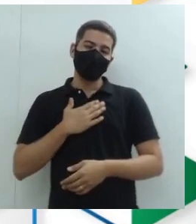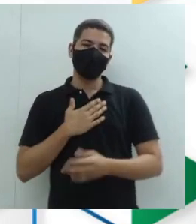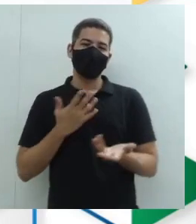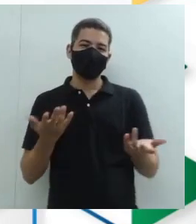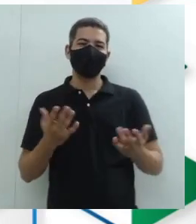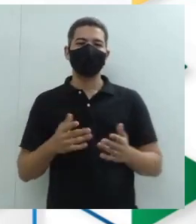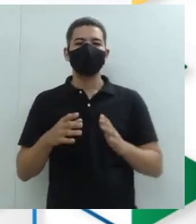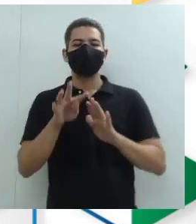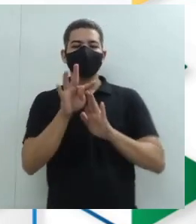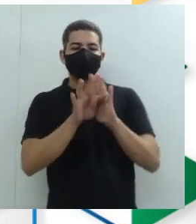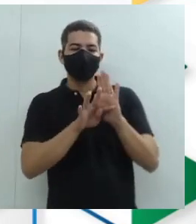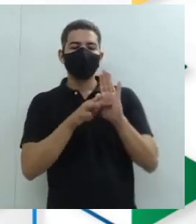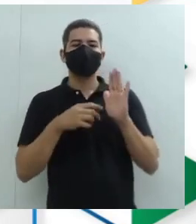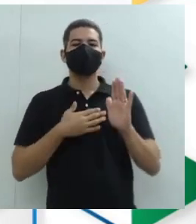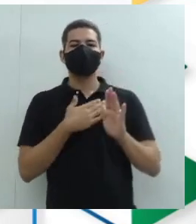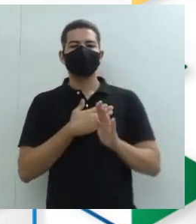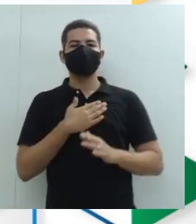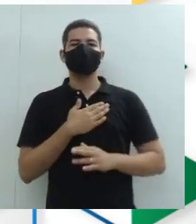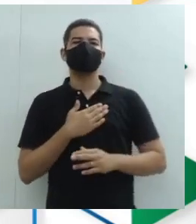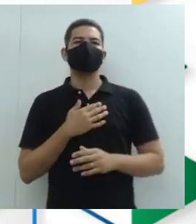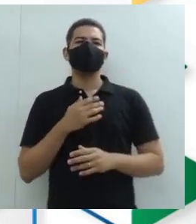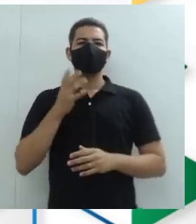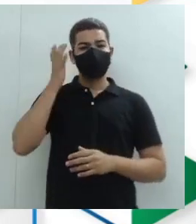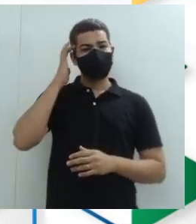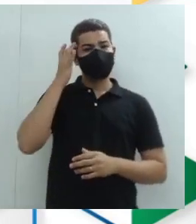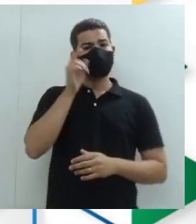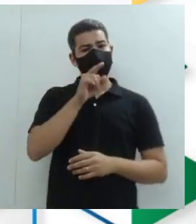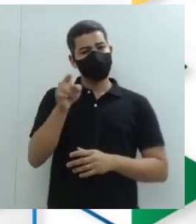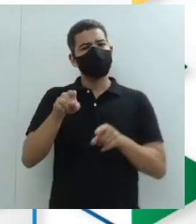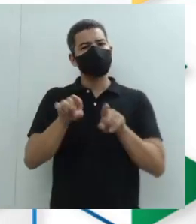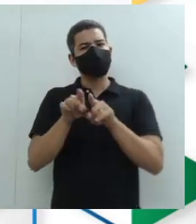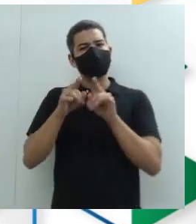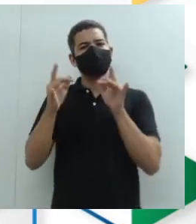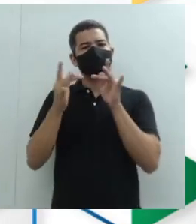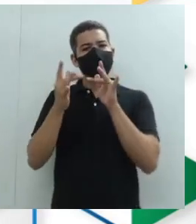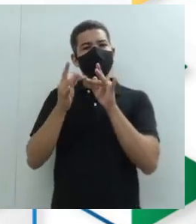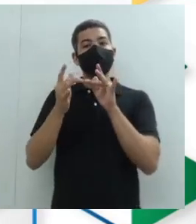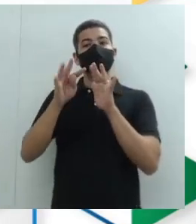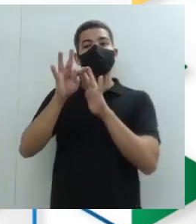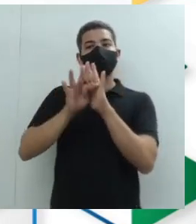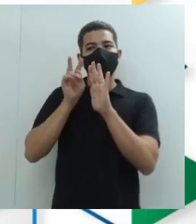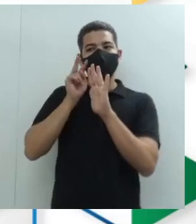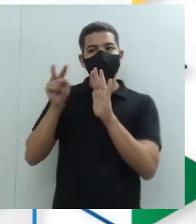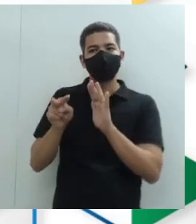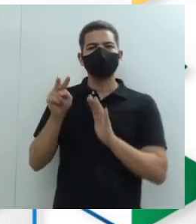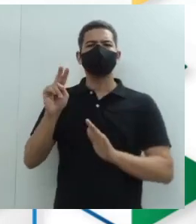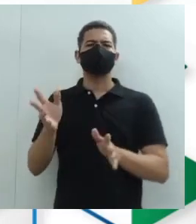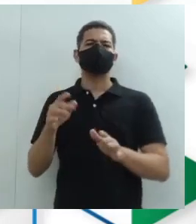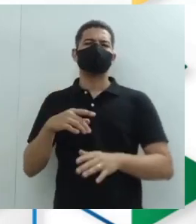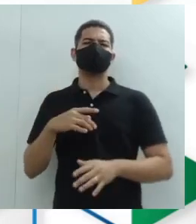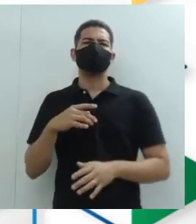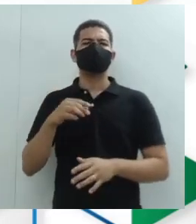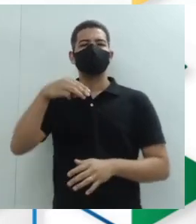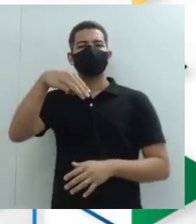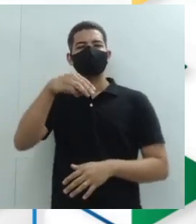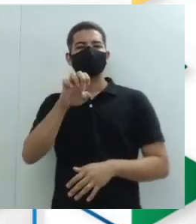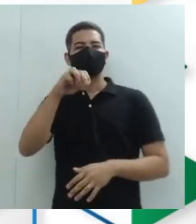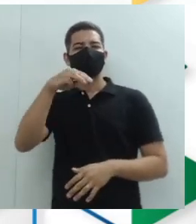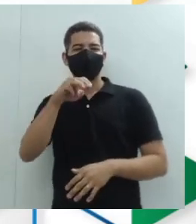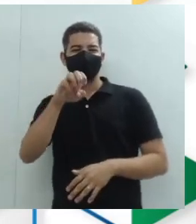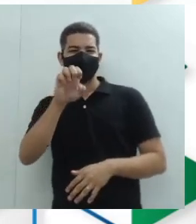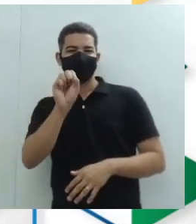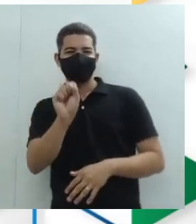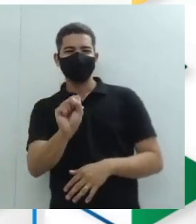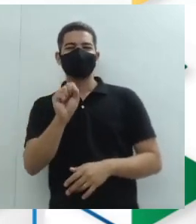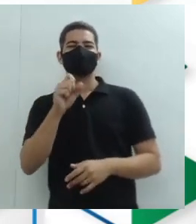textuais. Provavelmente você também, você já deve ter tido contato com esses gêneros, como os memes, por exemplo.